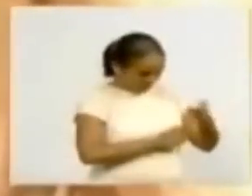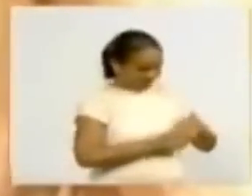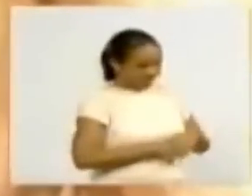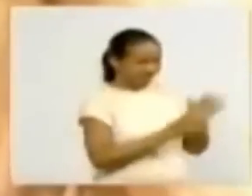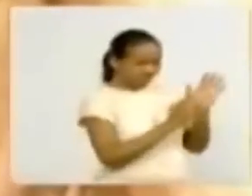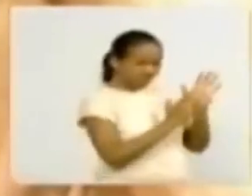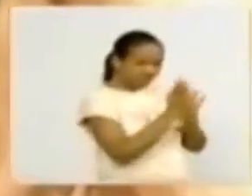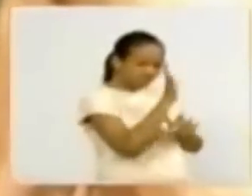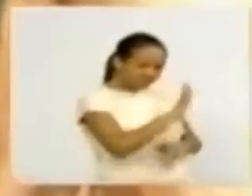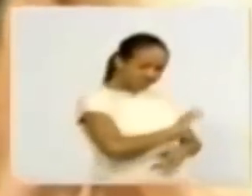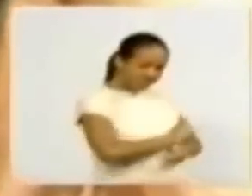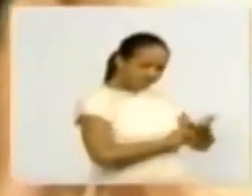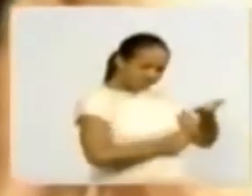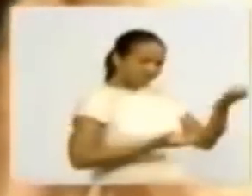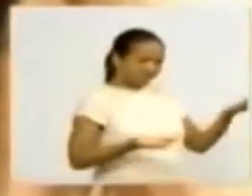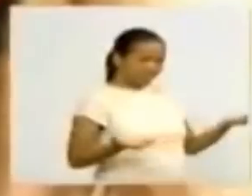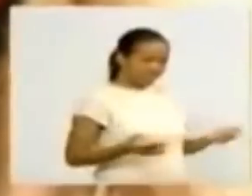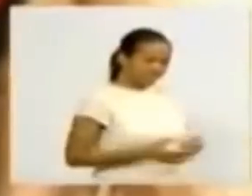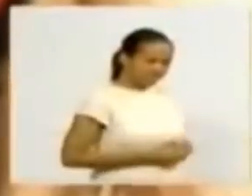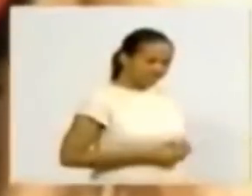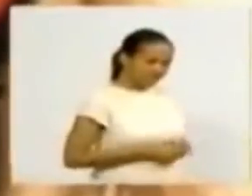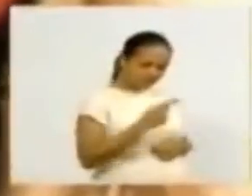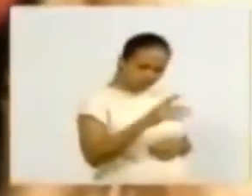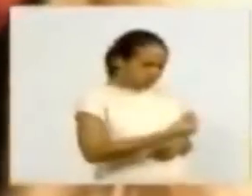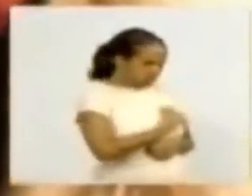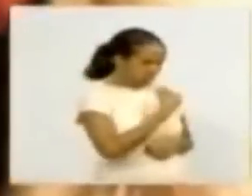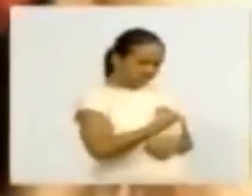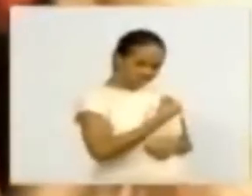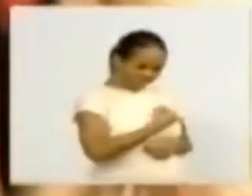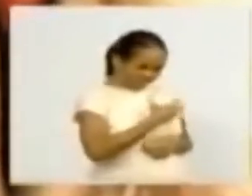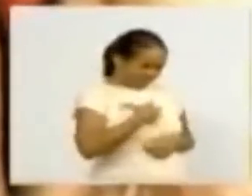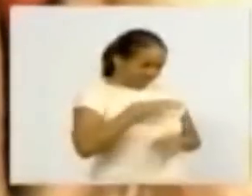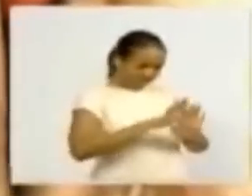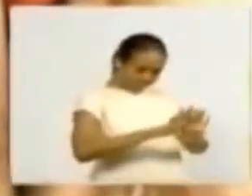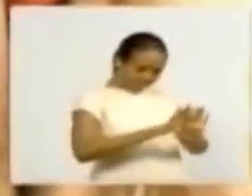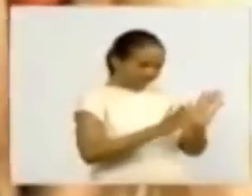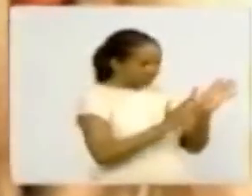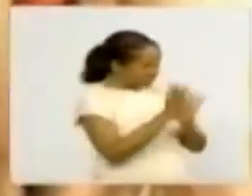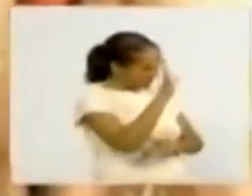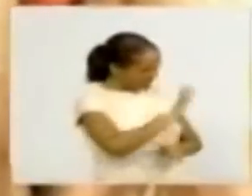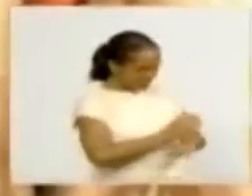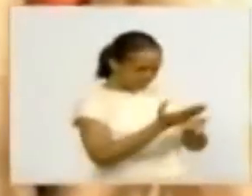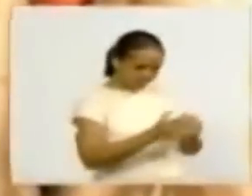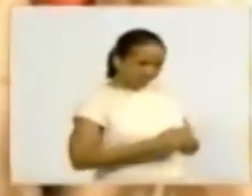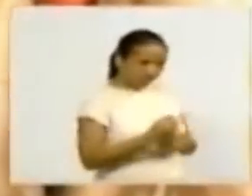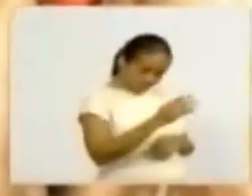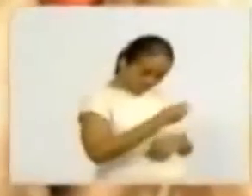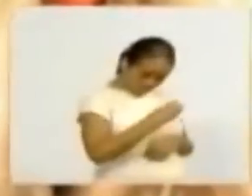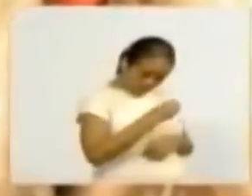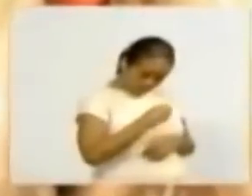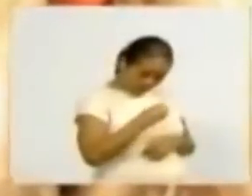Jesus ama você, rapaz, do jeito que você é, com as suas misérias.